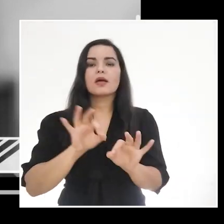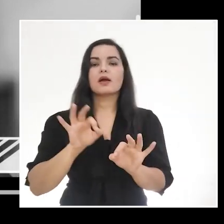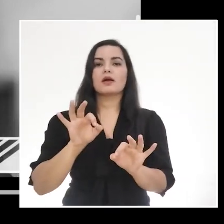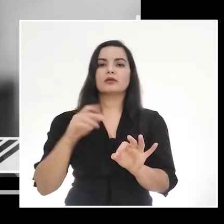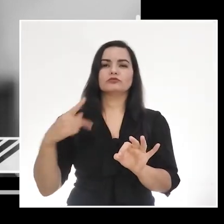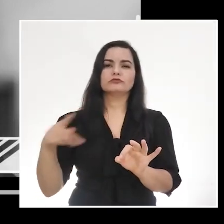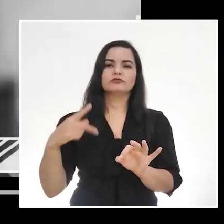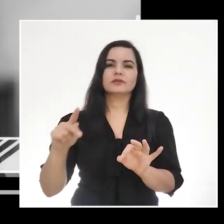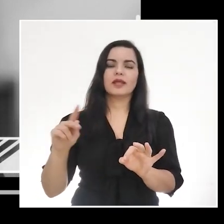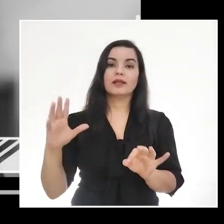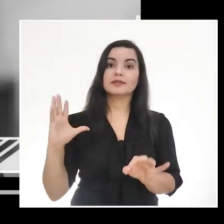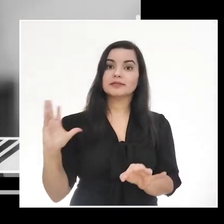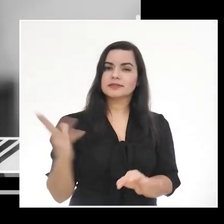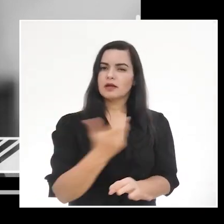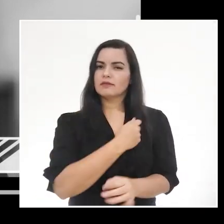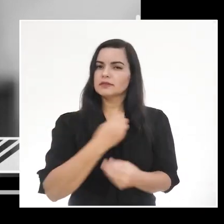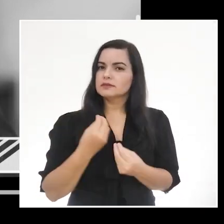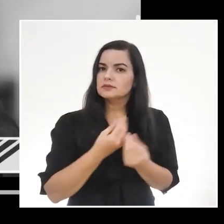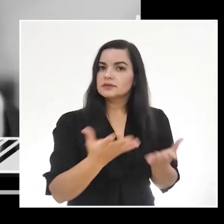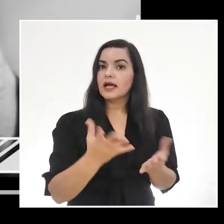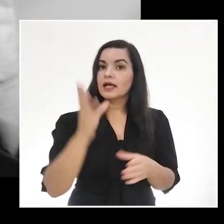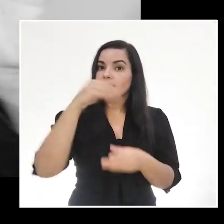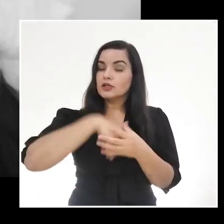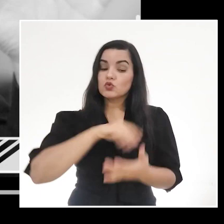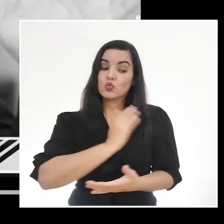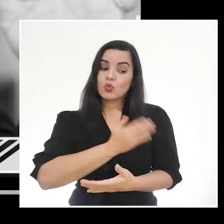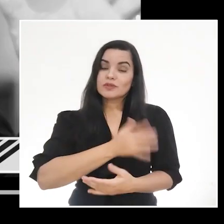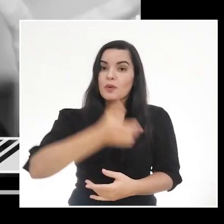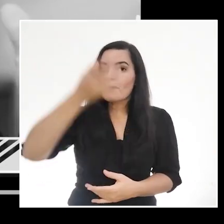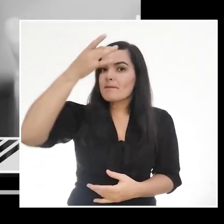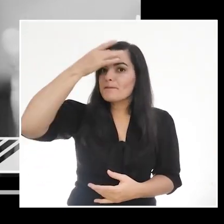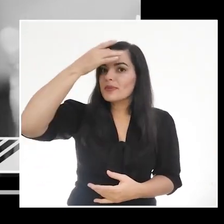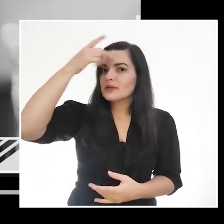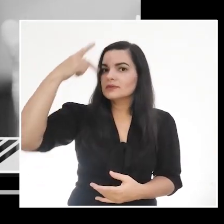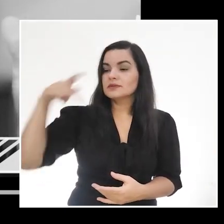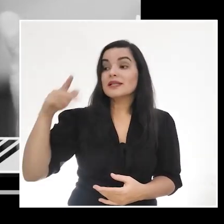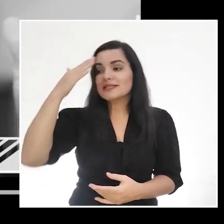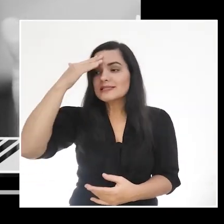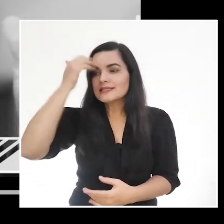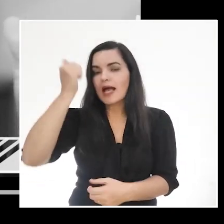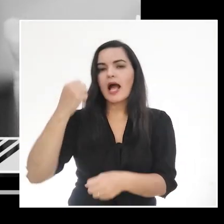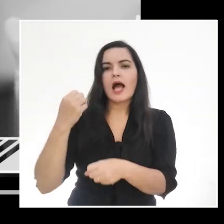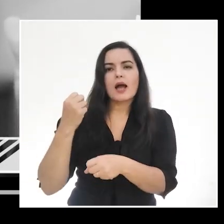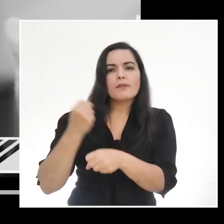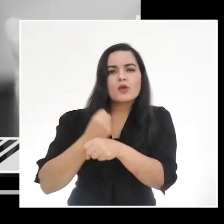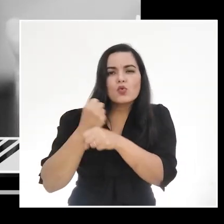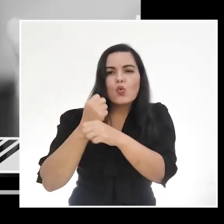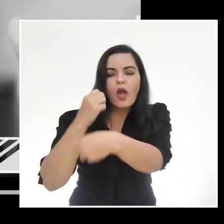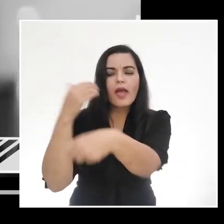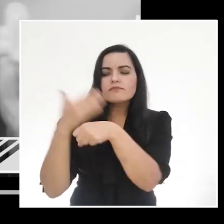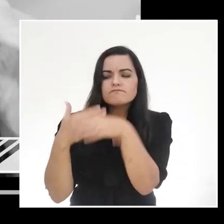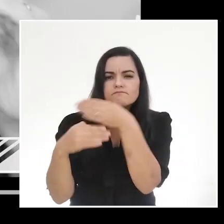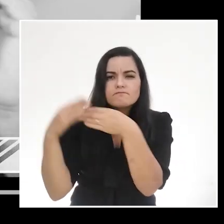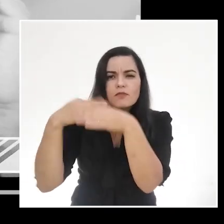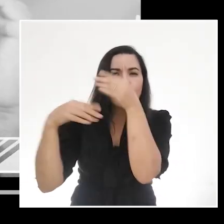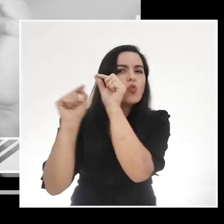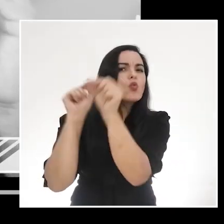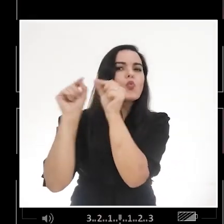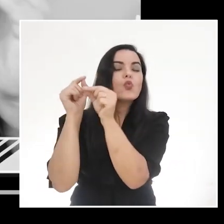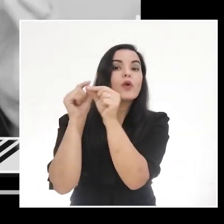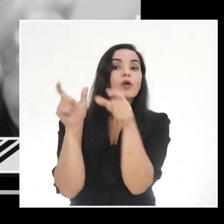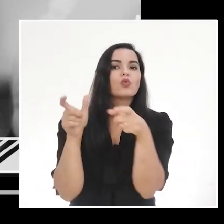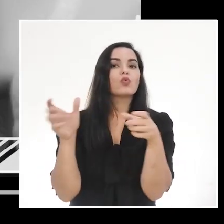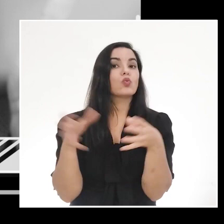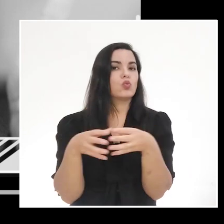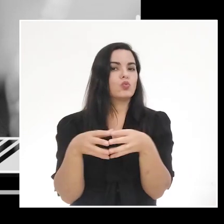ele começou pequeno. Ele tinha o plano de salvação dentro do seu coração e da sua mente. Ele sabia